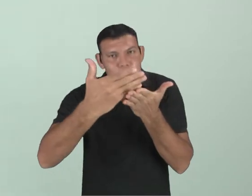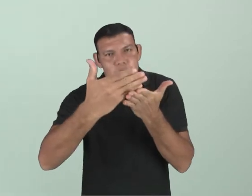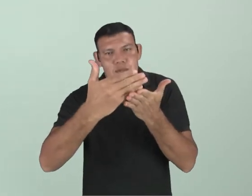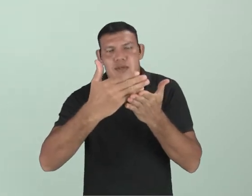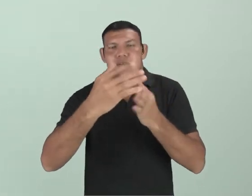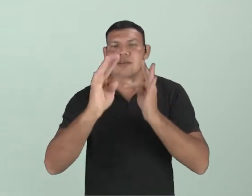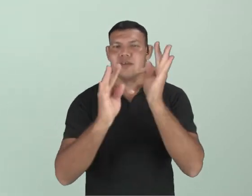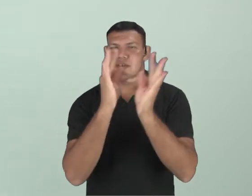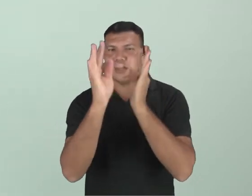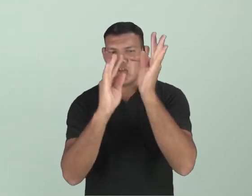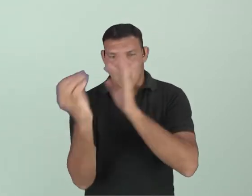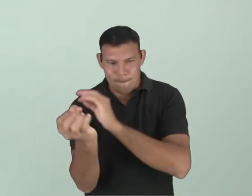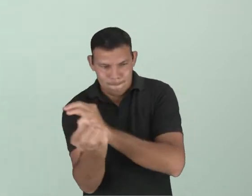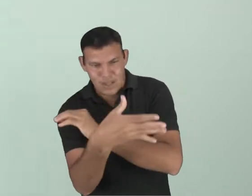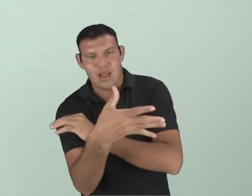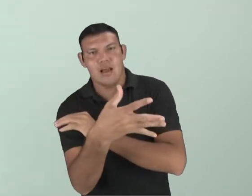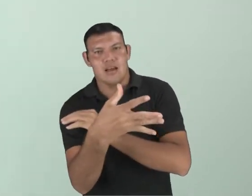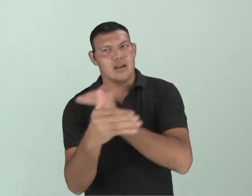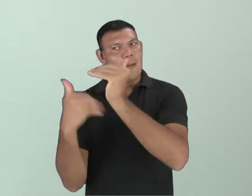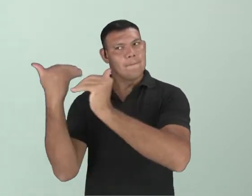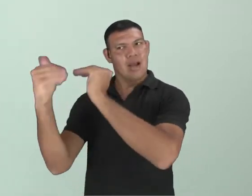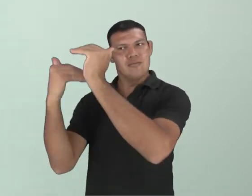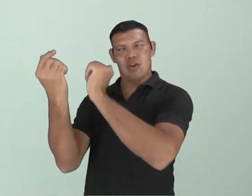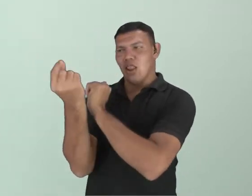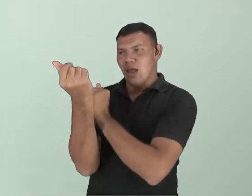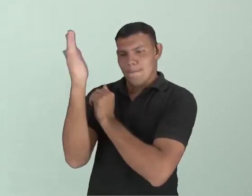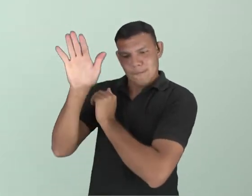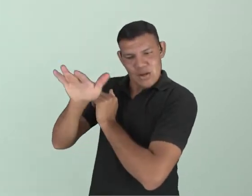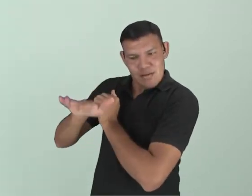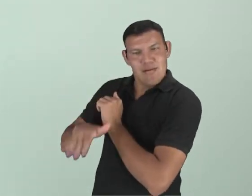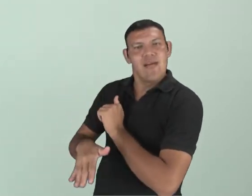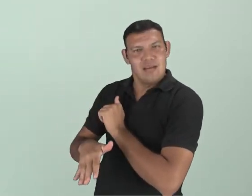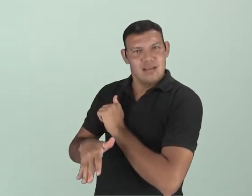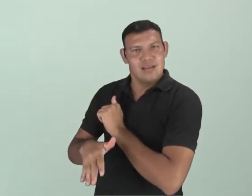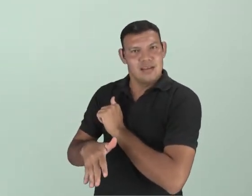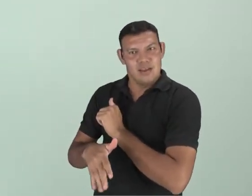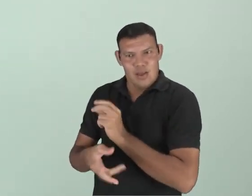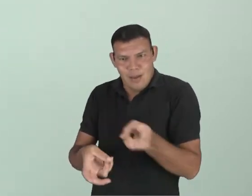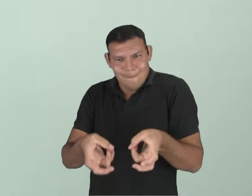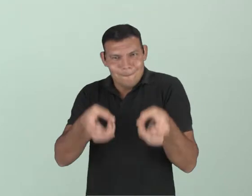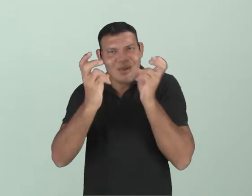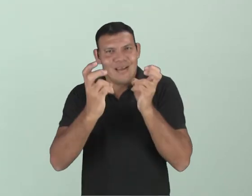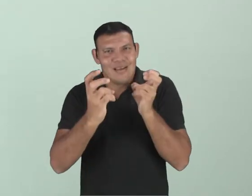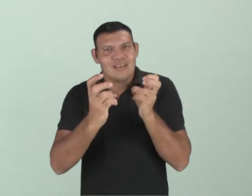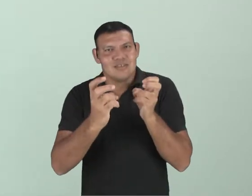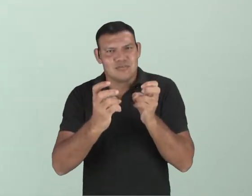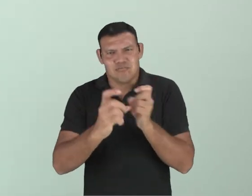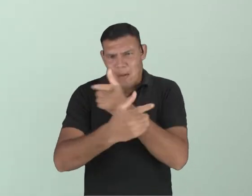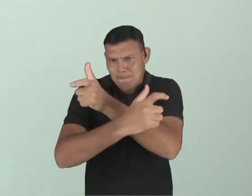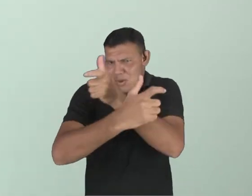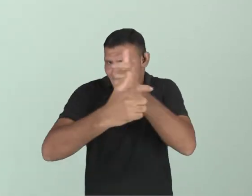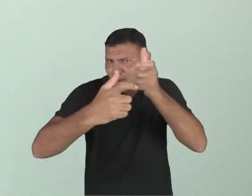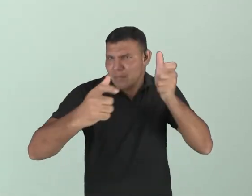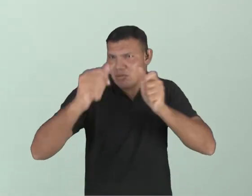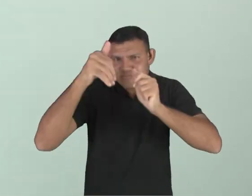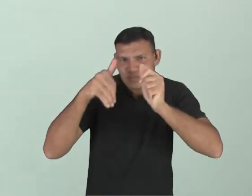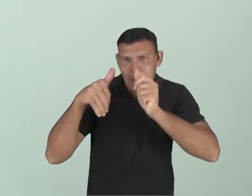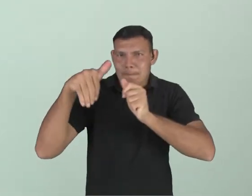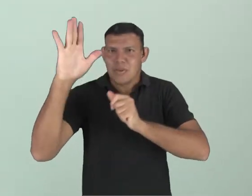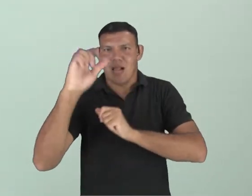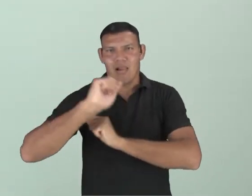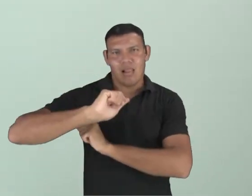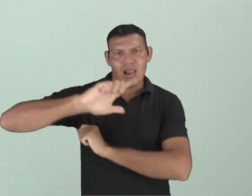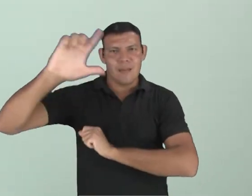tecnológica, com esses equipamentos sendo barateados, a gente percebe aí que ampliou a possibilidade da